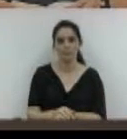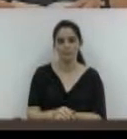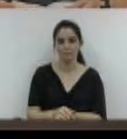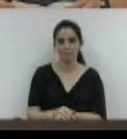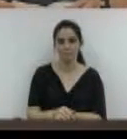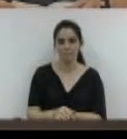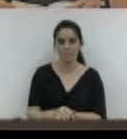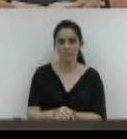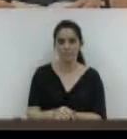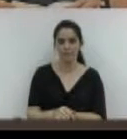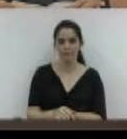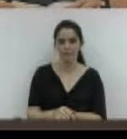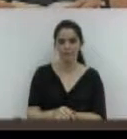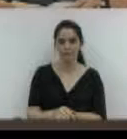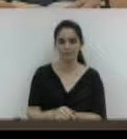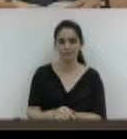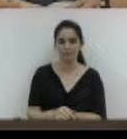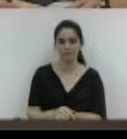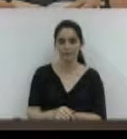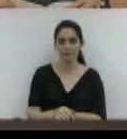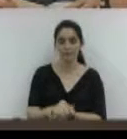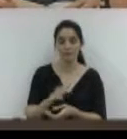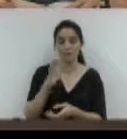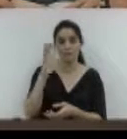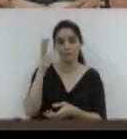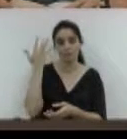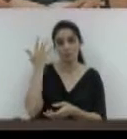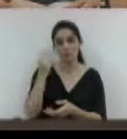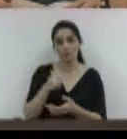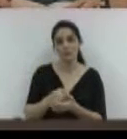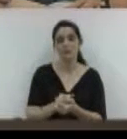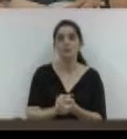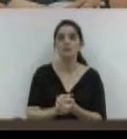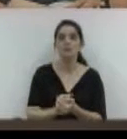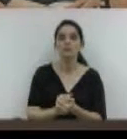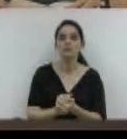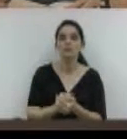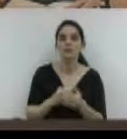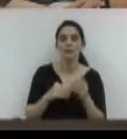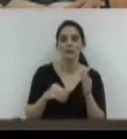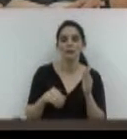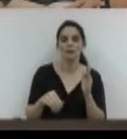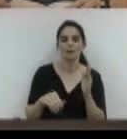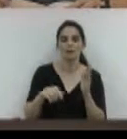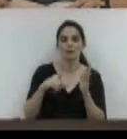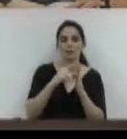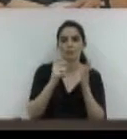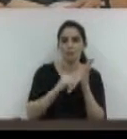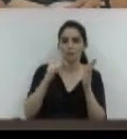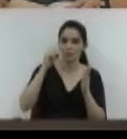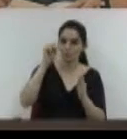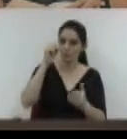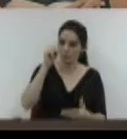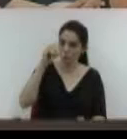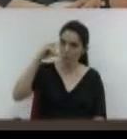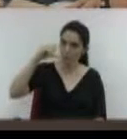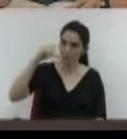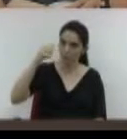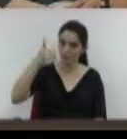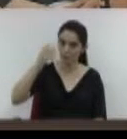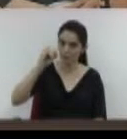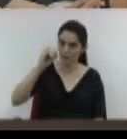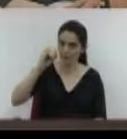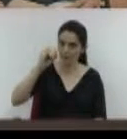imposição das penalidades cabíveis nos termos do artigo 8, 9, 10,